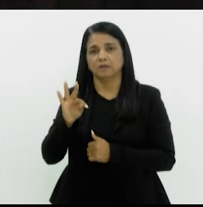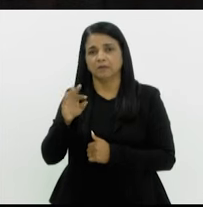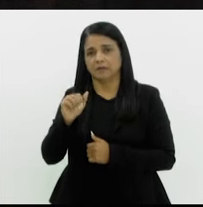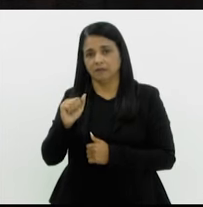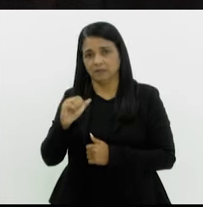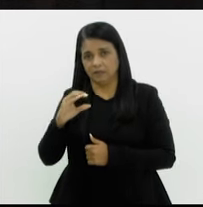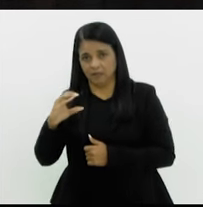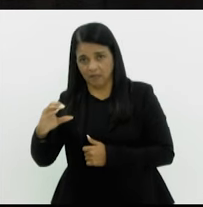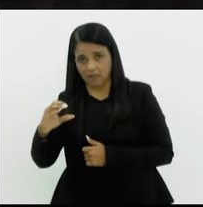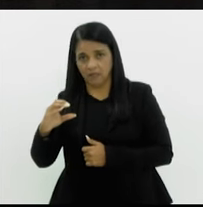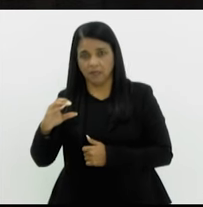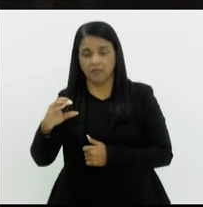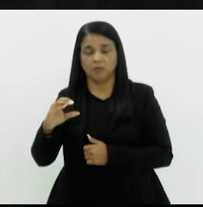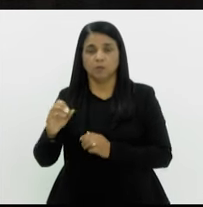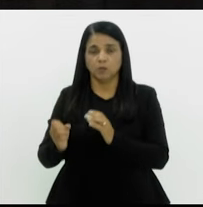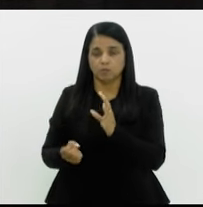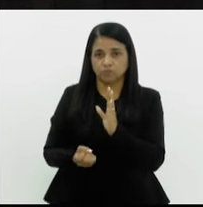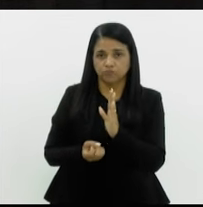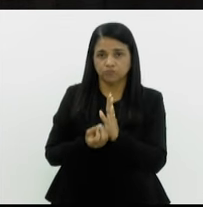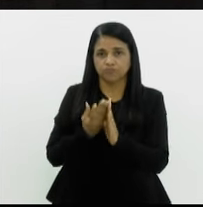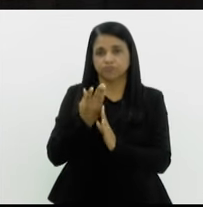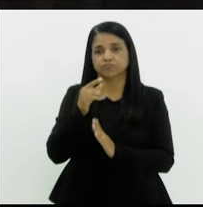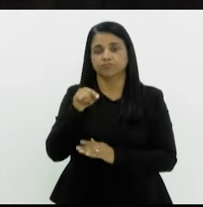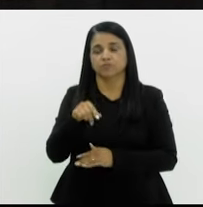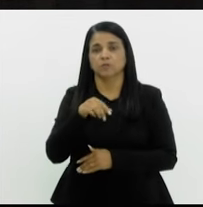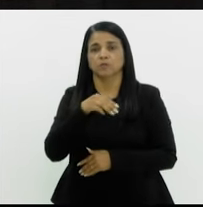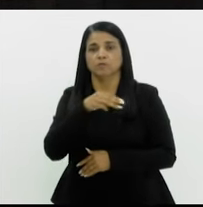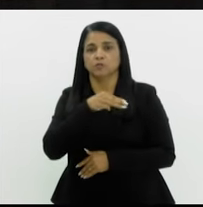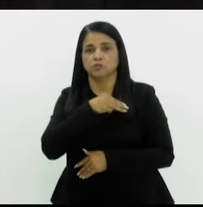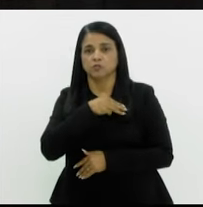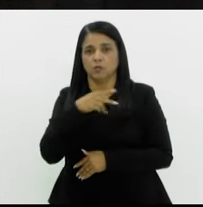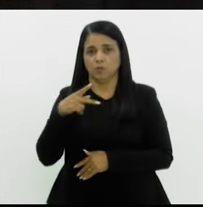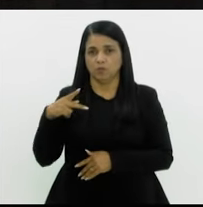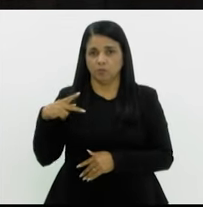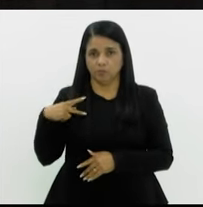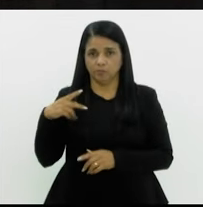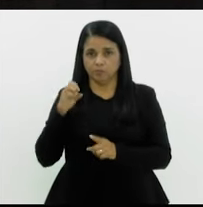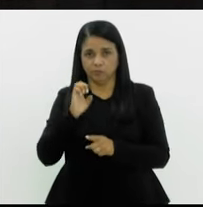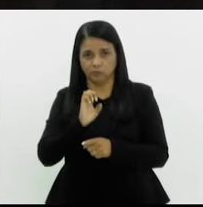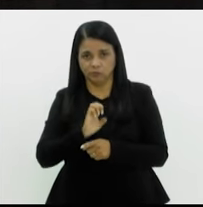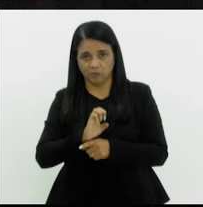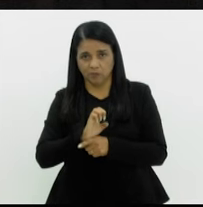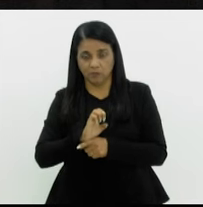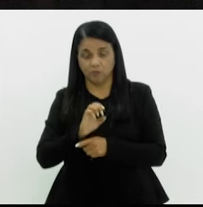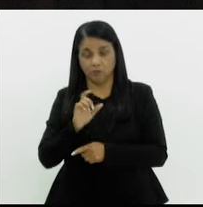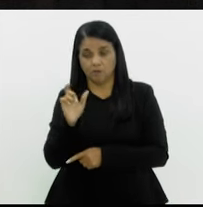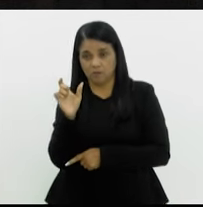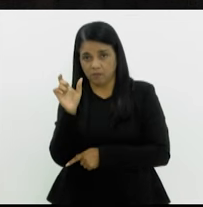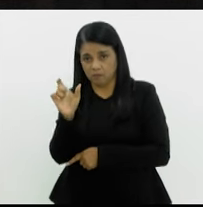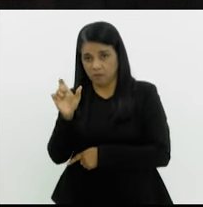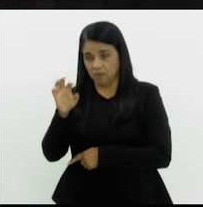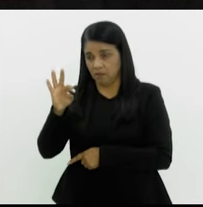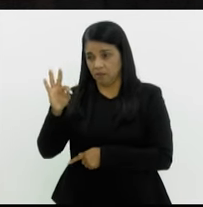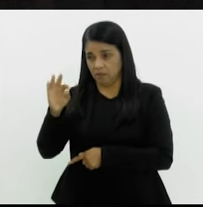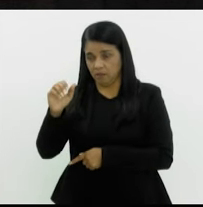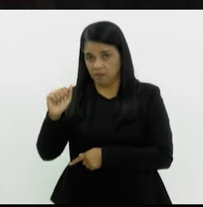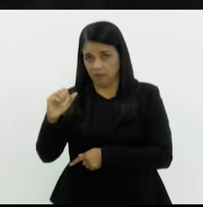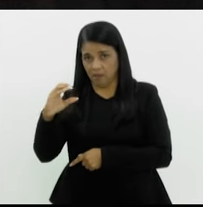produzido pelo Ministério Público do nosso Estado, TAC é um termo de ajuste de